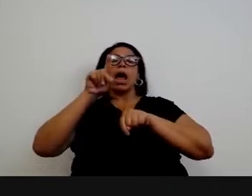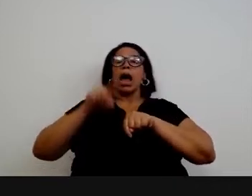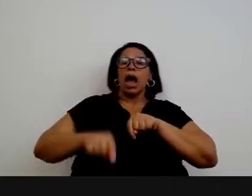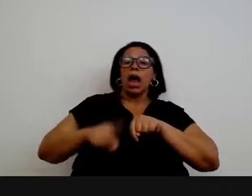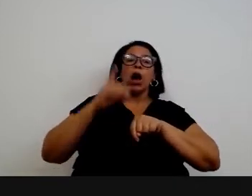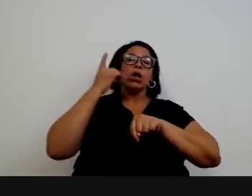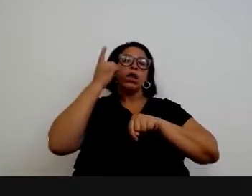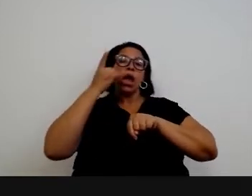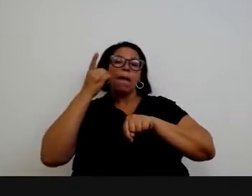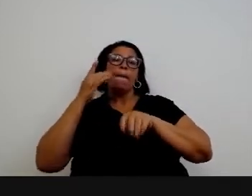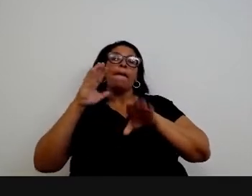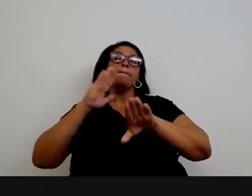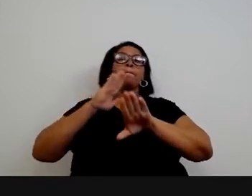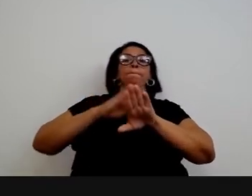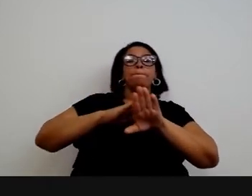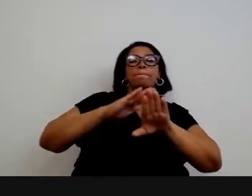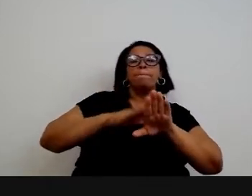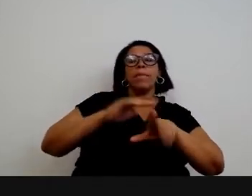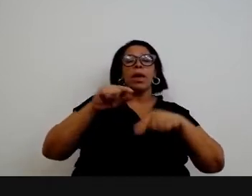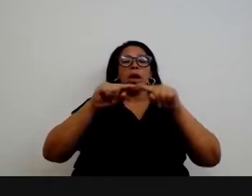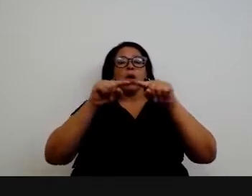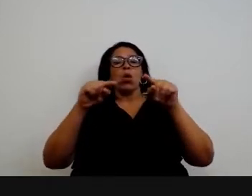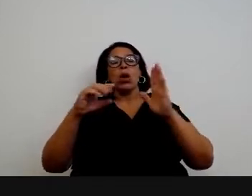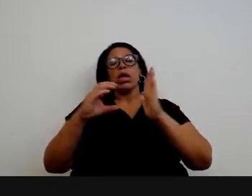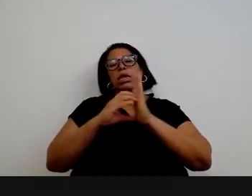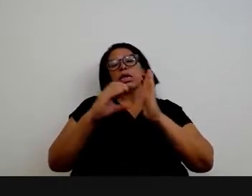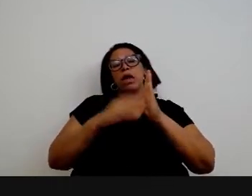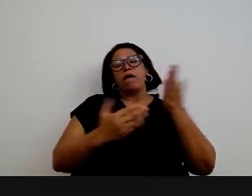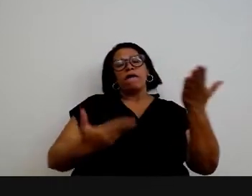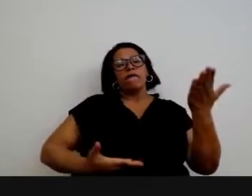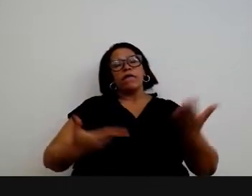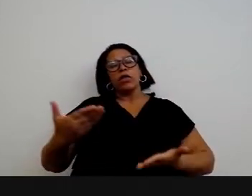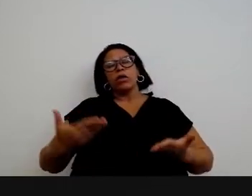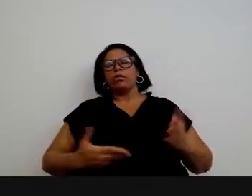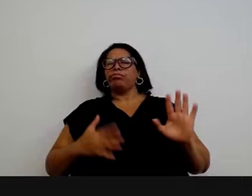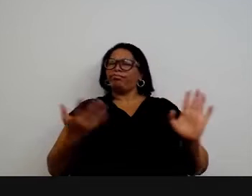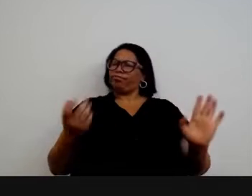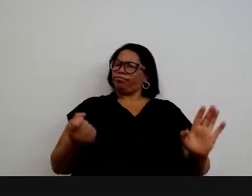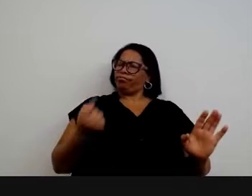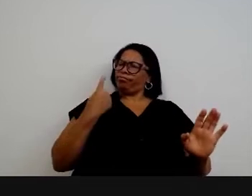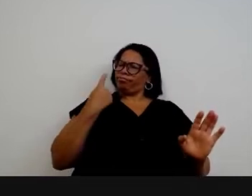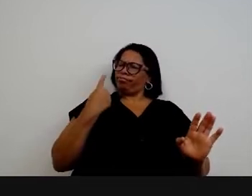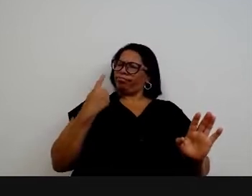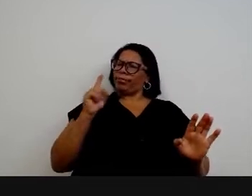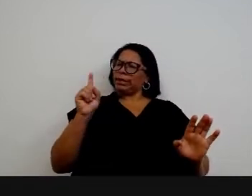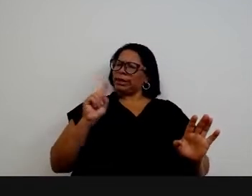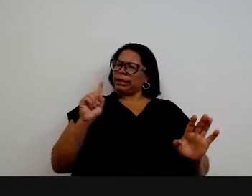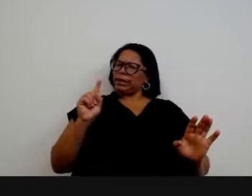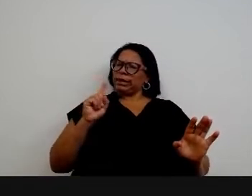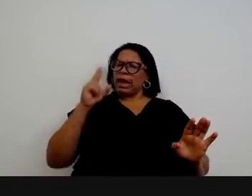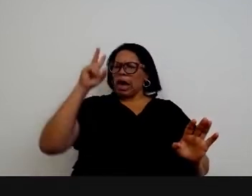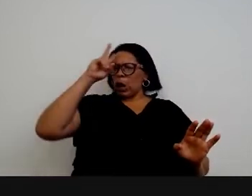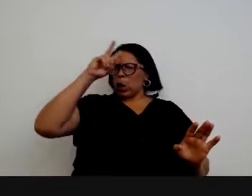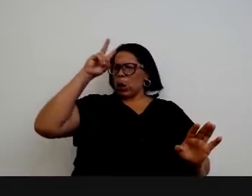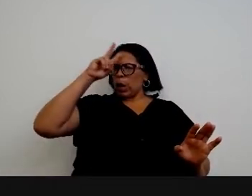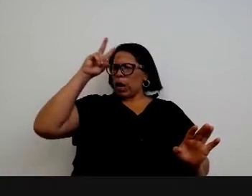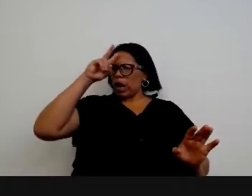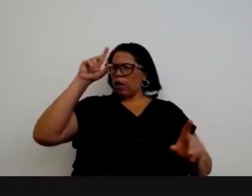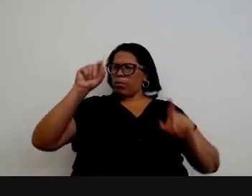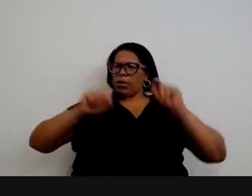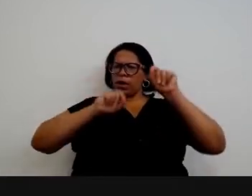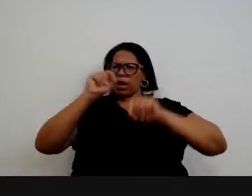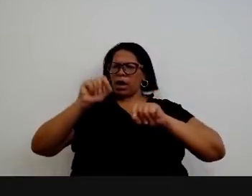jeito, os meus funcionários são estes, quando, na verdade, eu não sei, pela lei, pelo que eu me recorde, pelo sistema